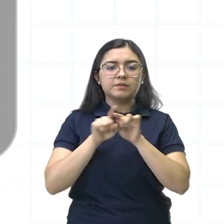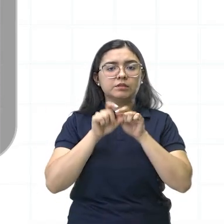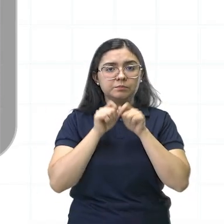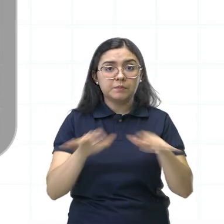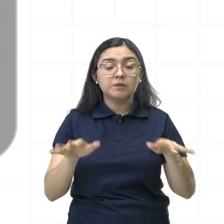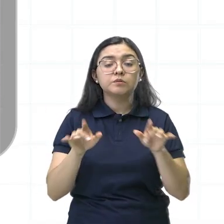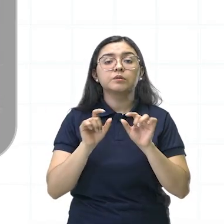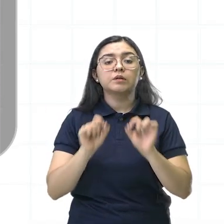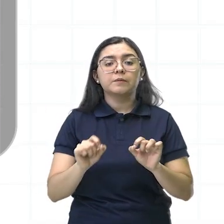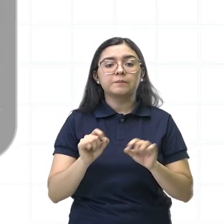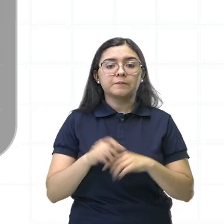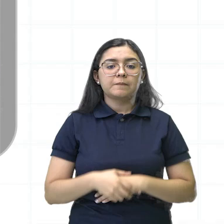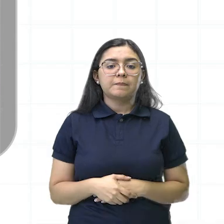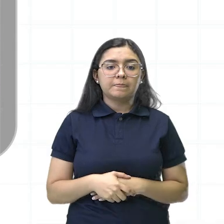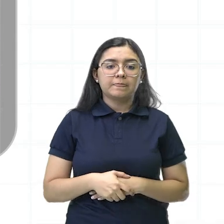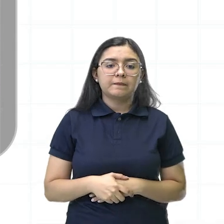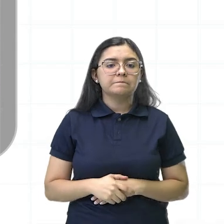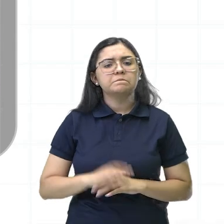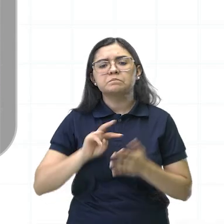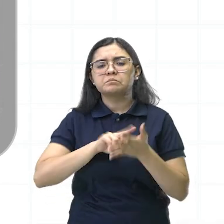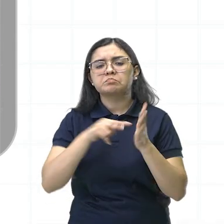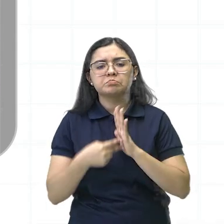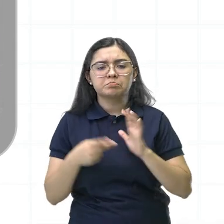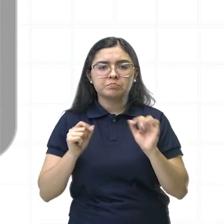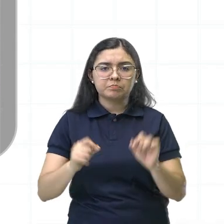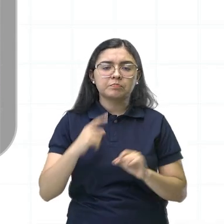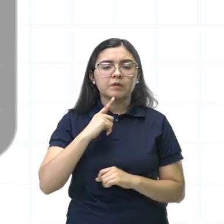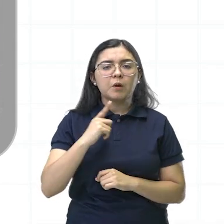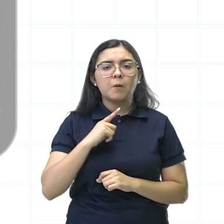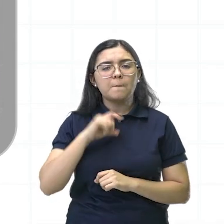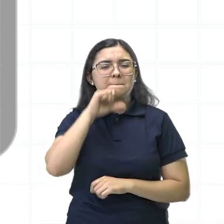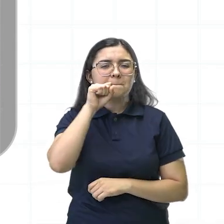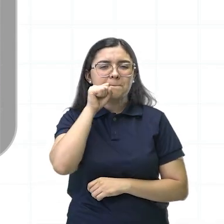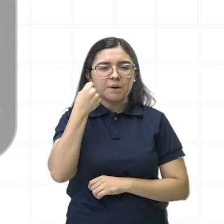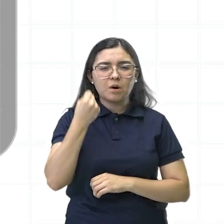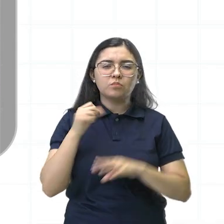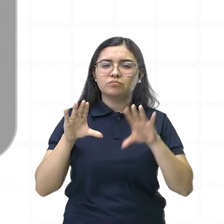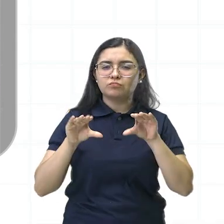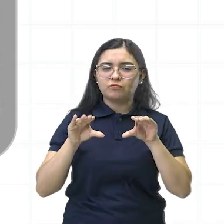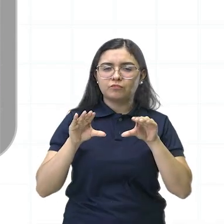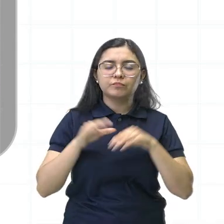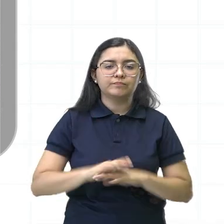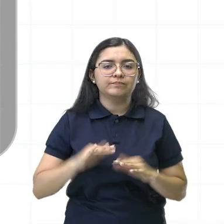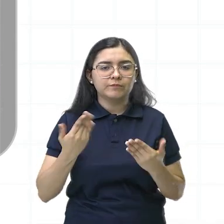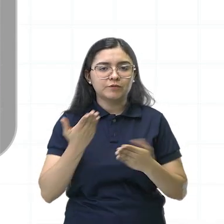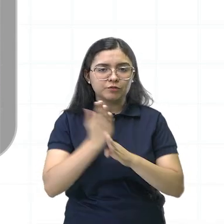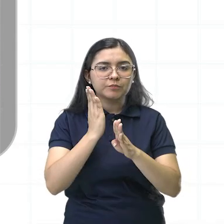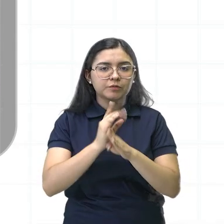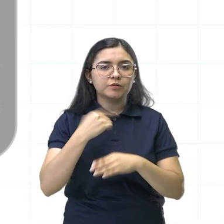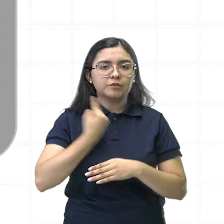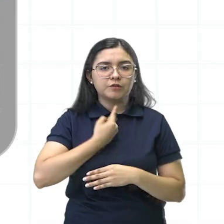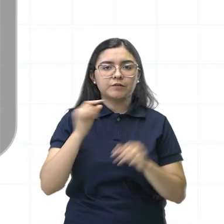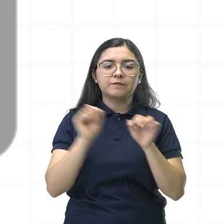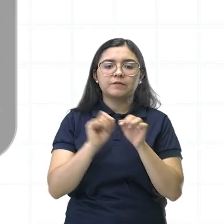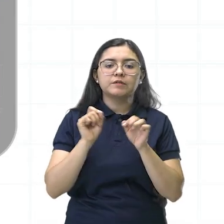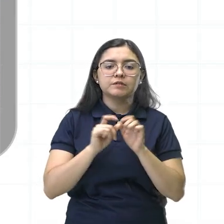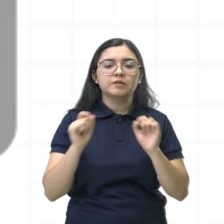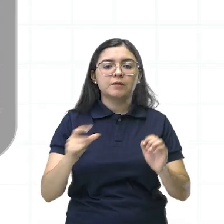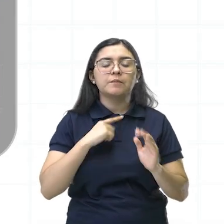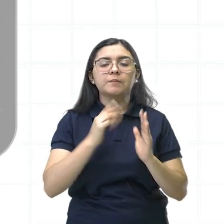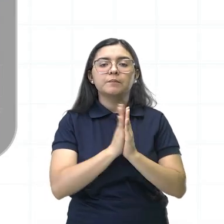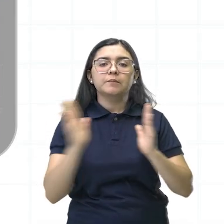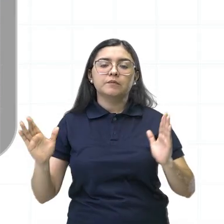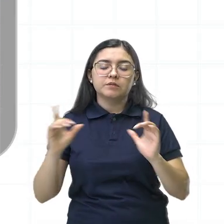deixando o quê? O pão fofo. Vocês descobriram o que a gente está fazendo. Estamos fazendo o processo